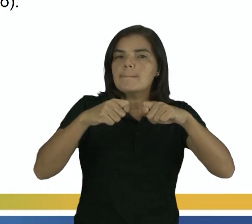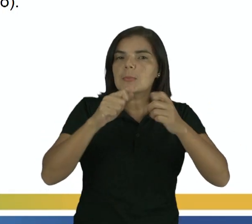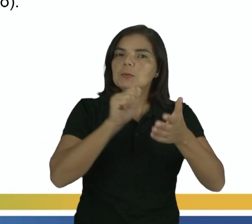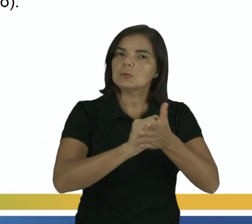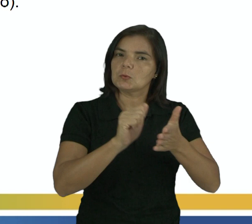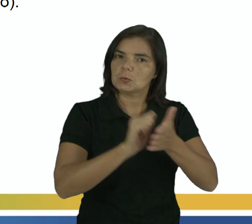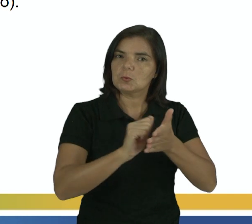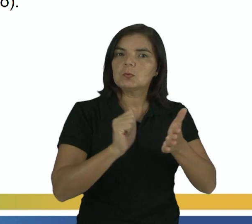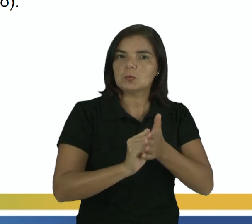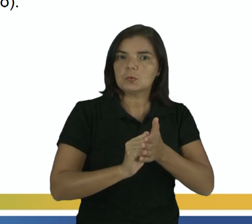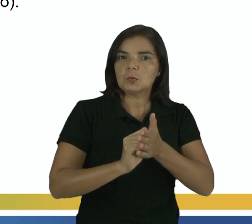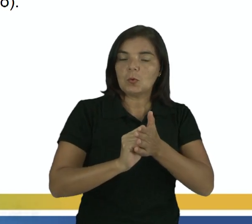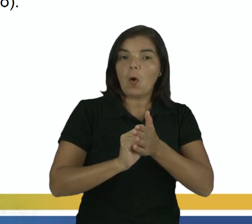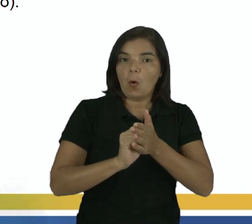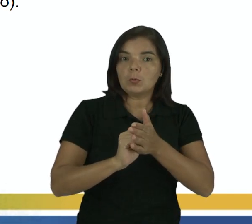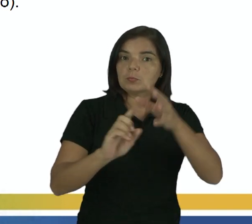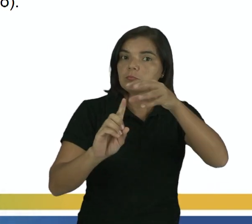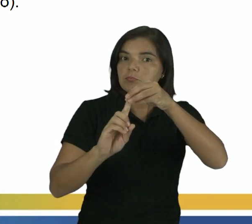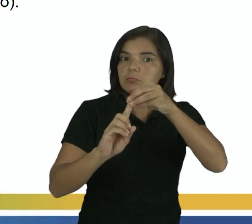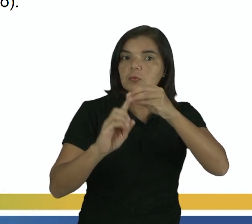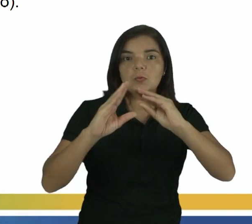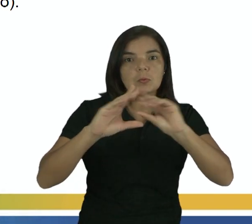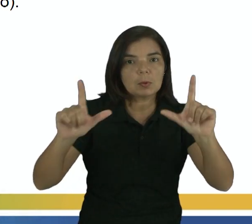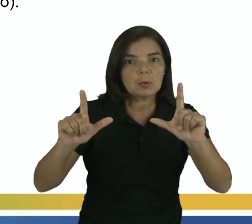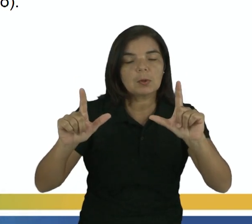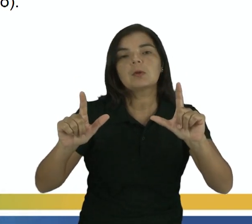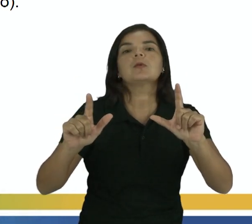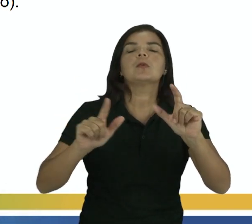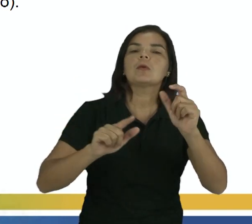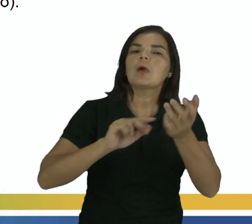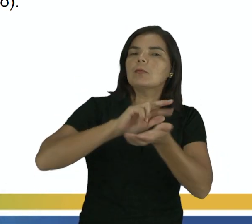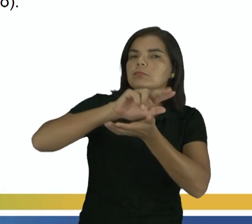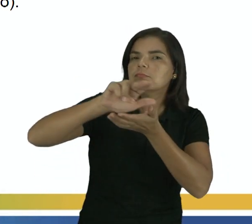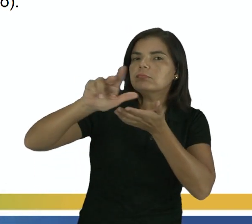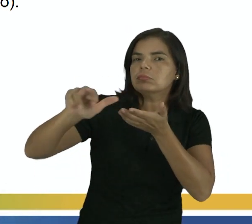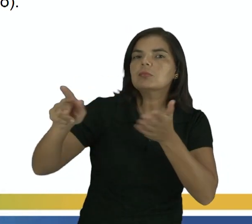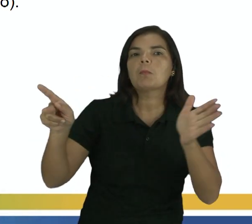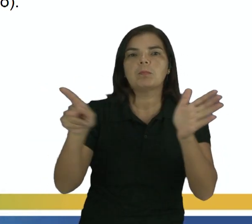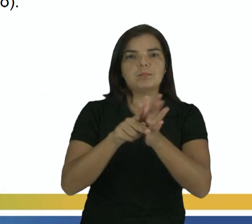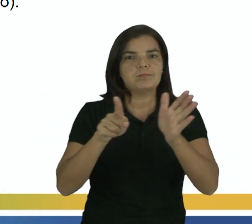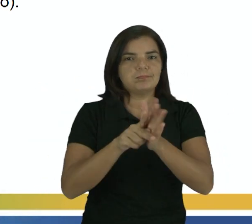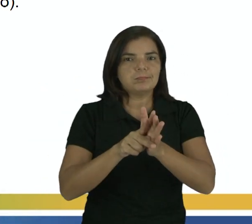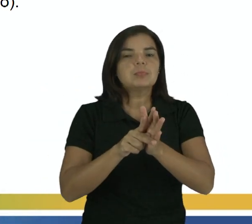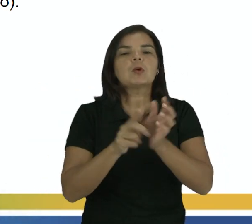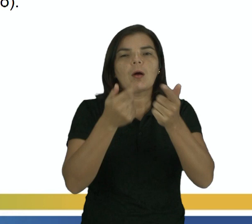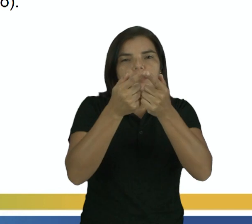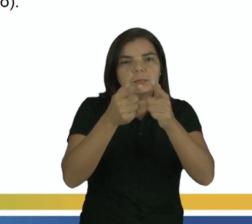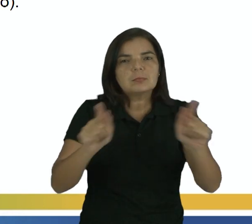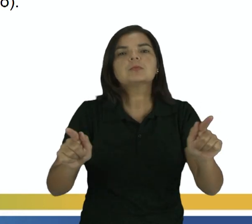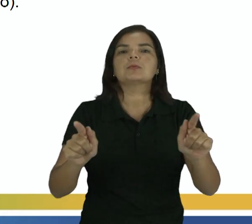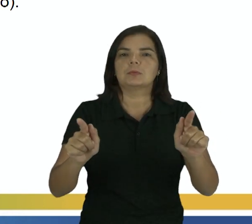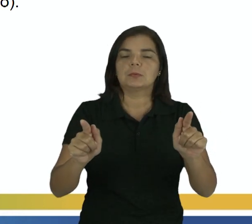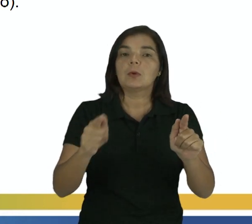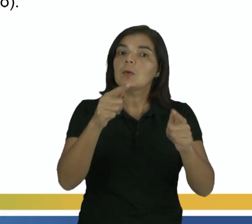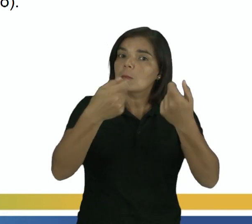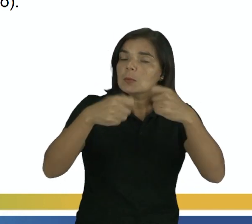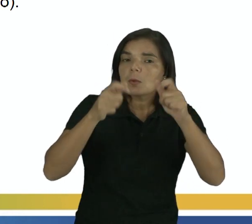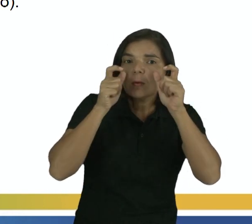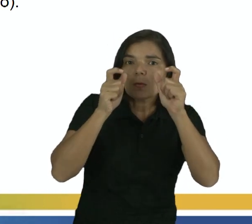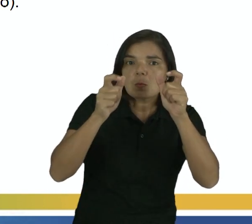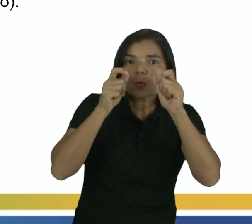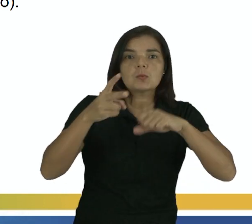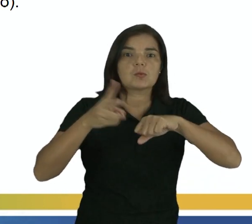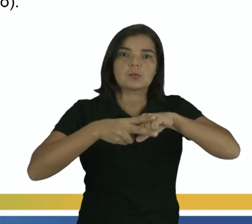escrever uma linguagem objetiva e clara, que empregue a variedade padrão da língua. Estrutura gramatical, ou seja, você precisa observar